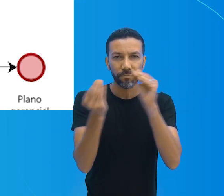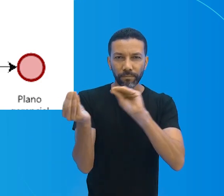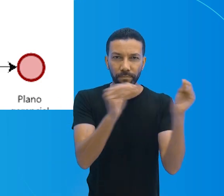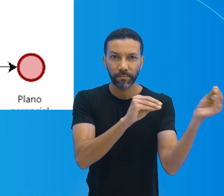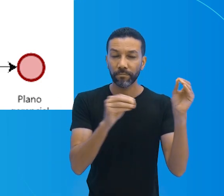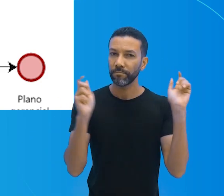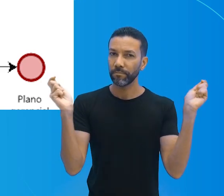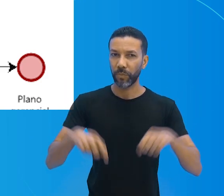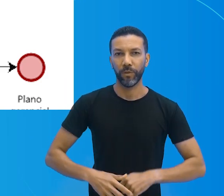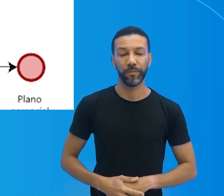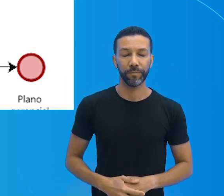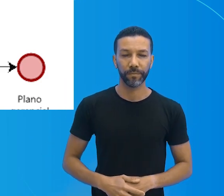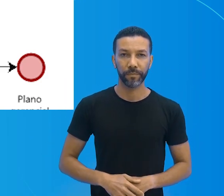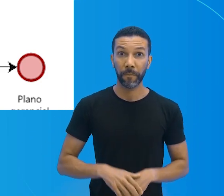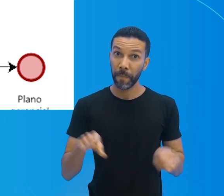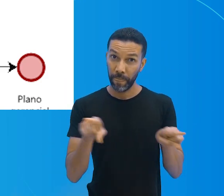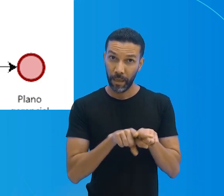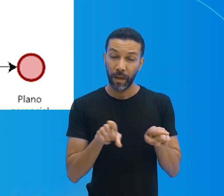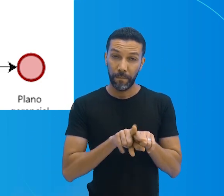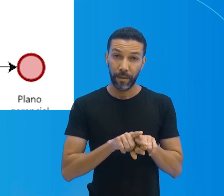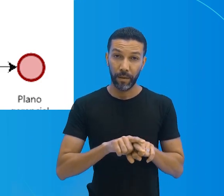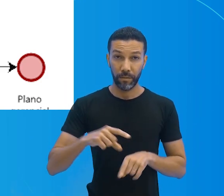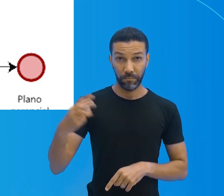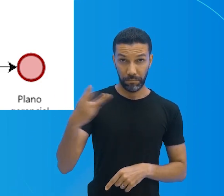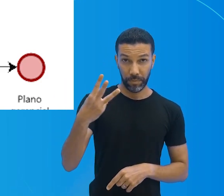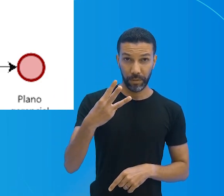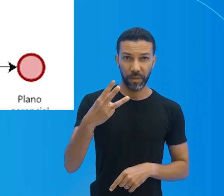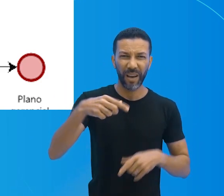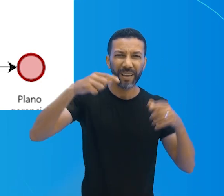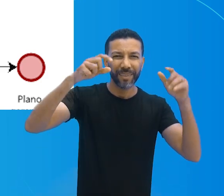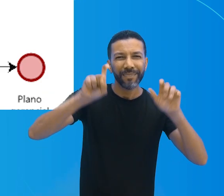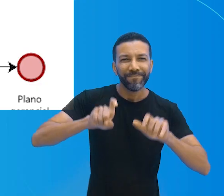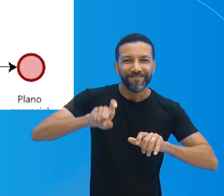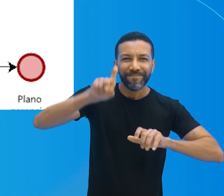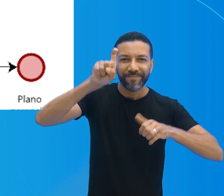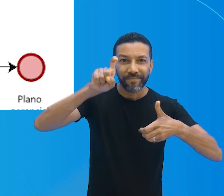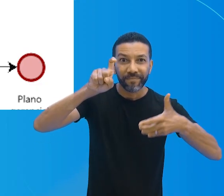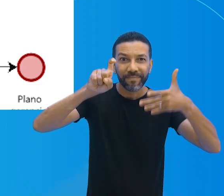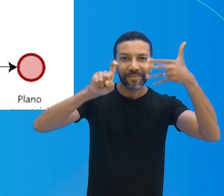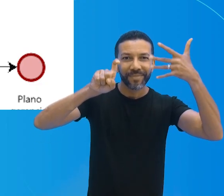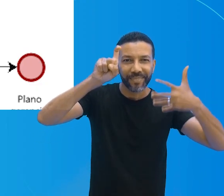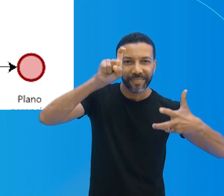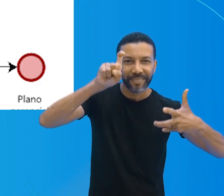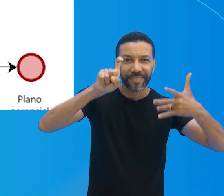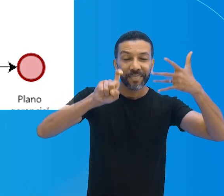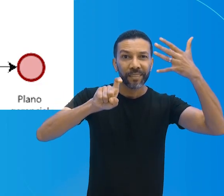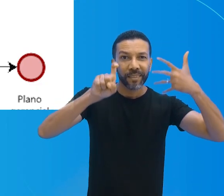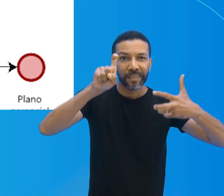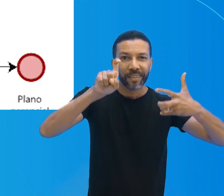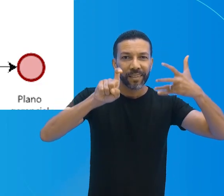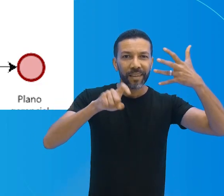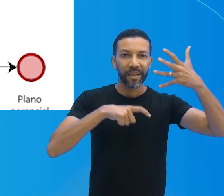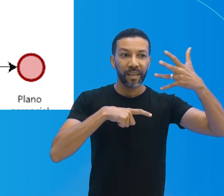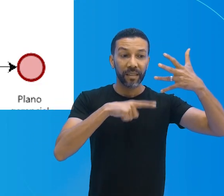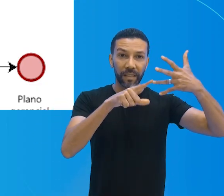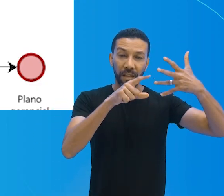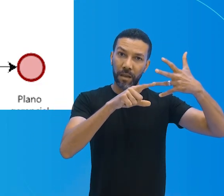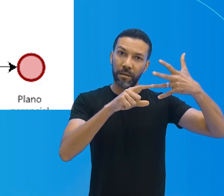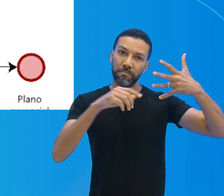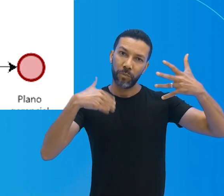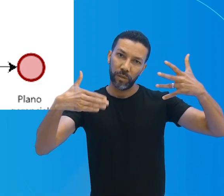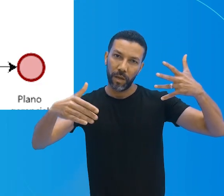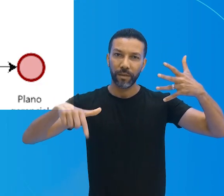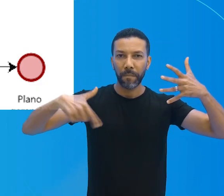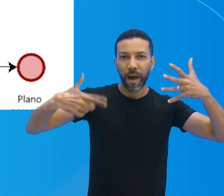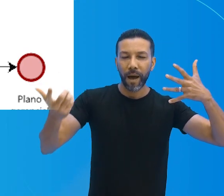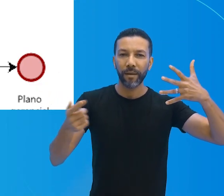tá? Adicionar, então perceba que isso vai descendo no nível de atribuições, processos